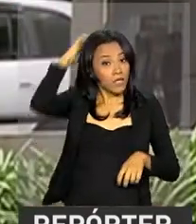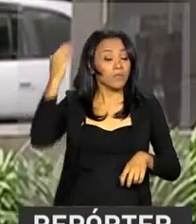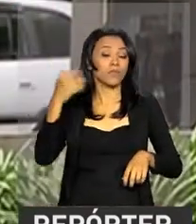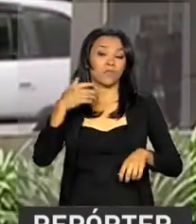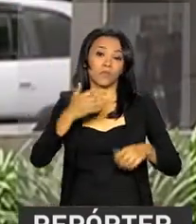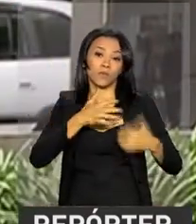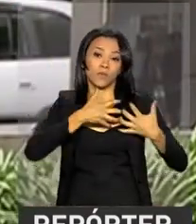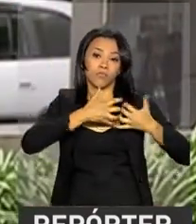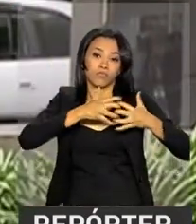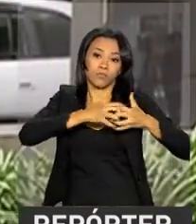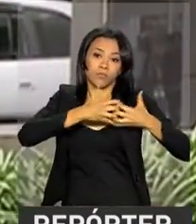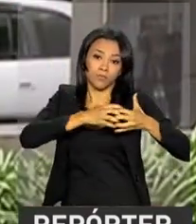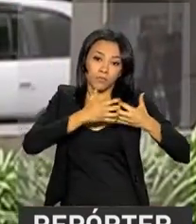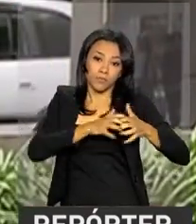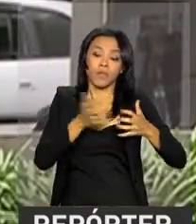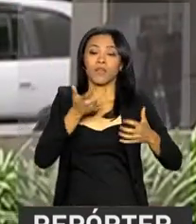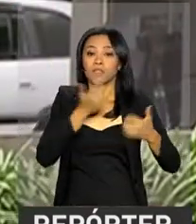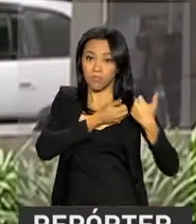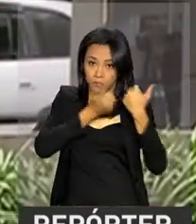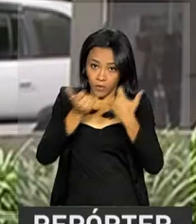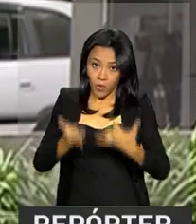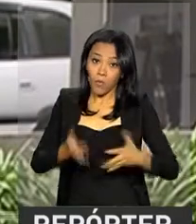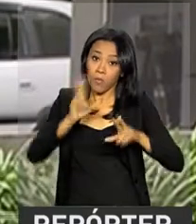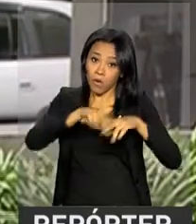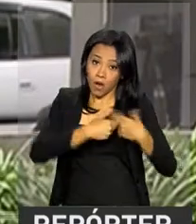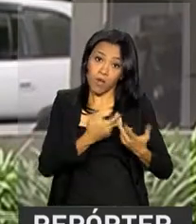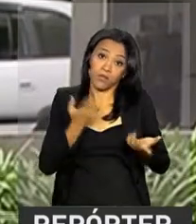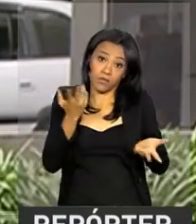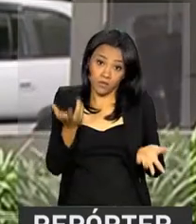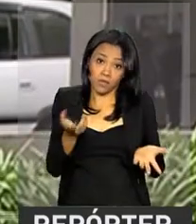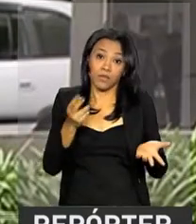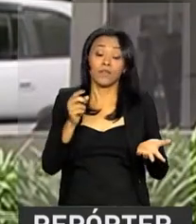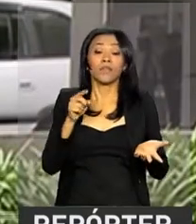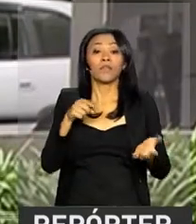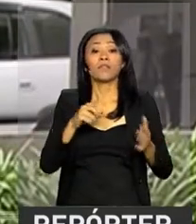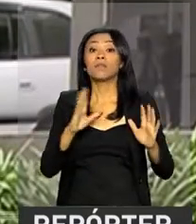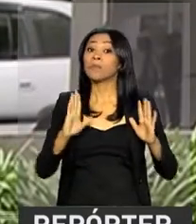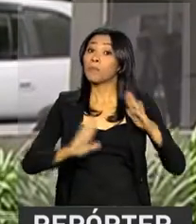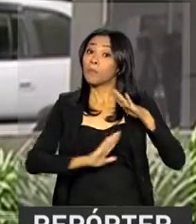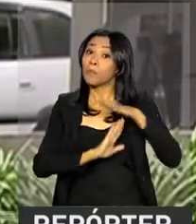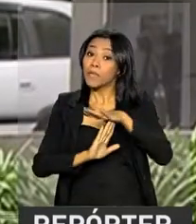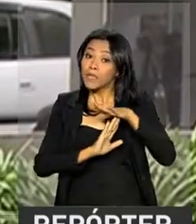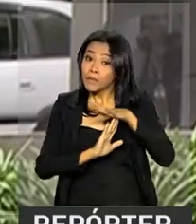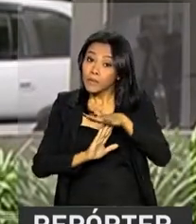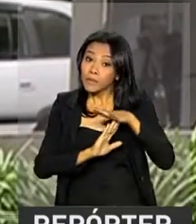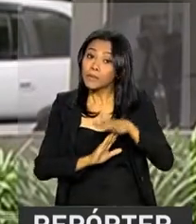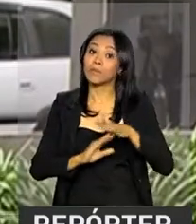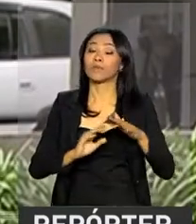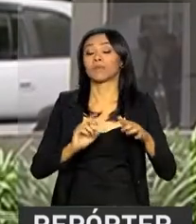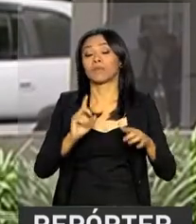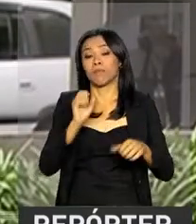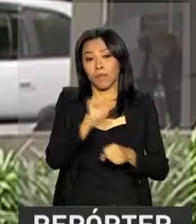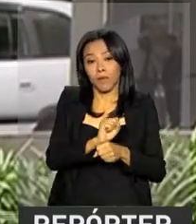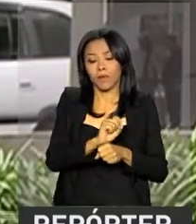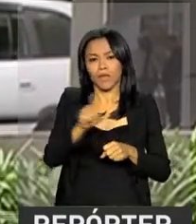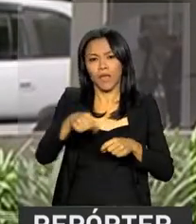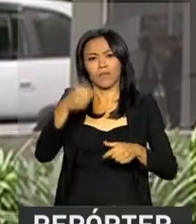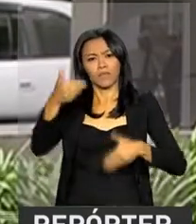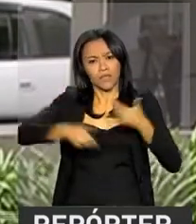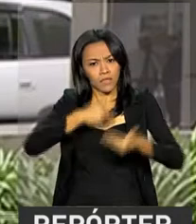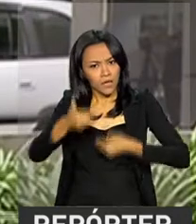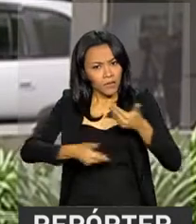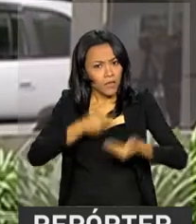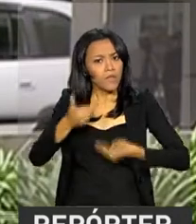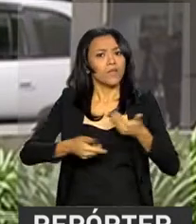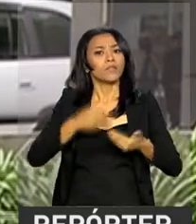Roberto Calil Filho, informou também que por conta desse procedimento, interrompeu temporariamente o tratamento que vinha sendo feito com um remédio